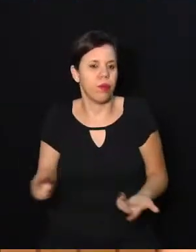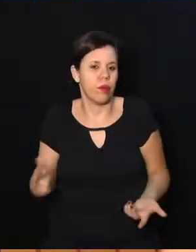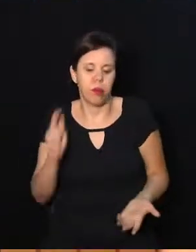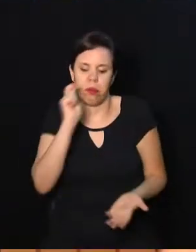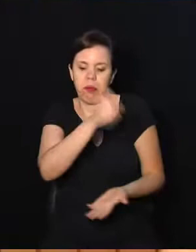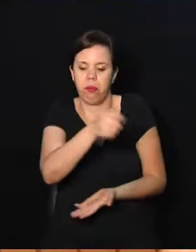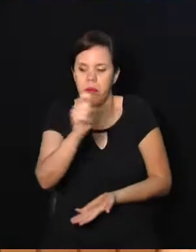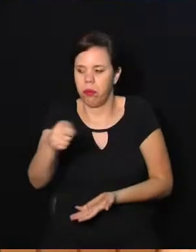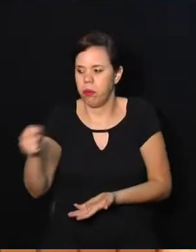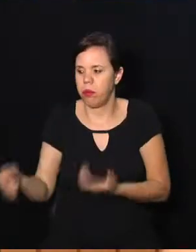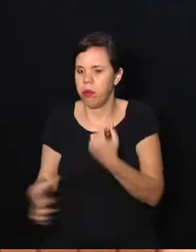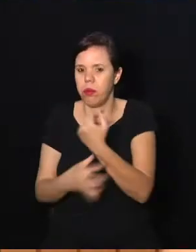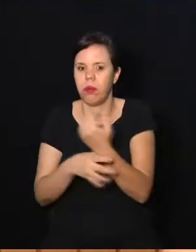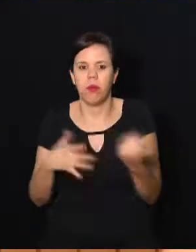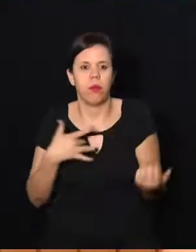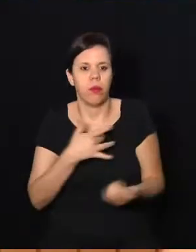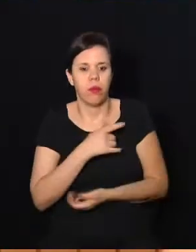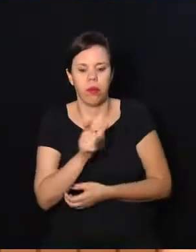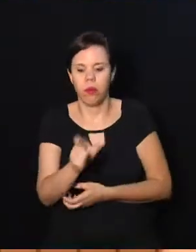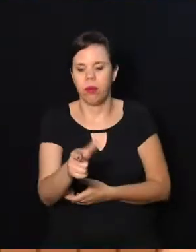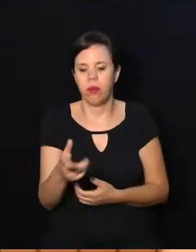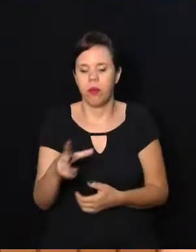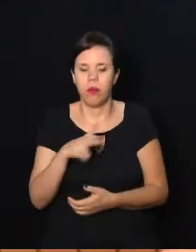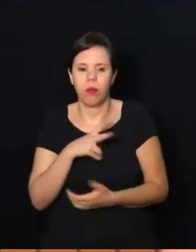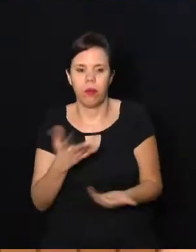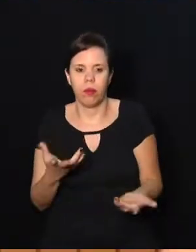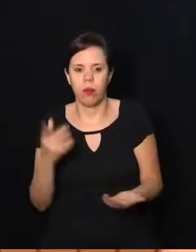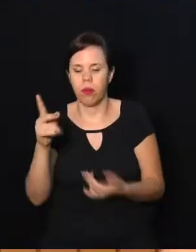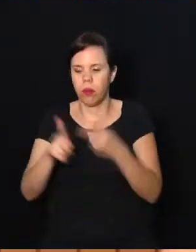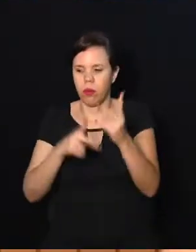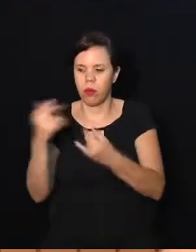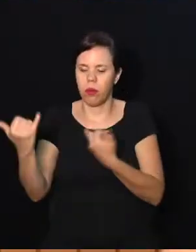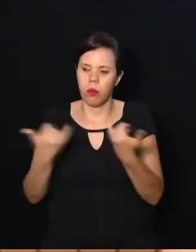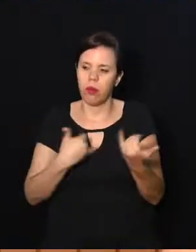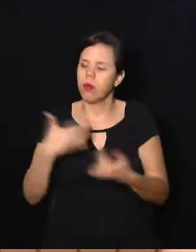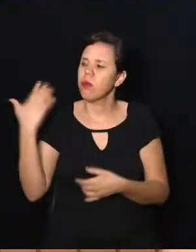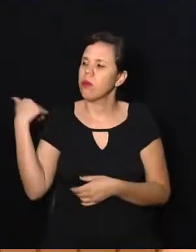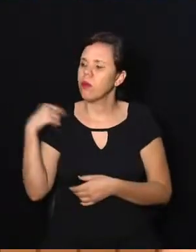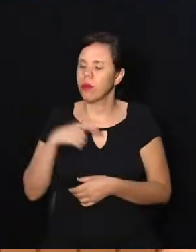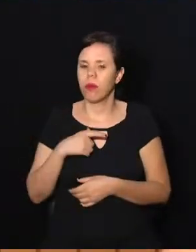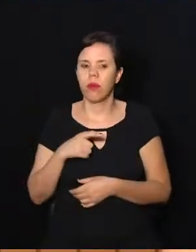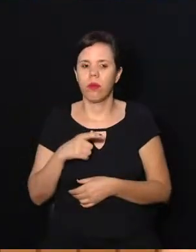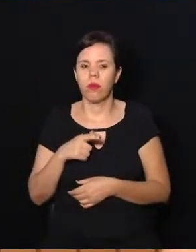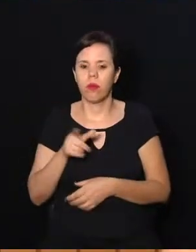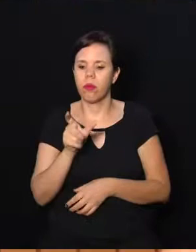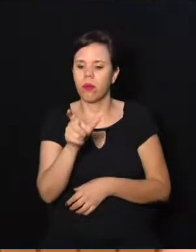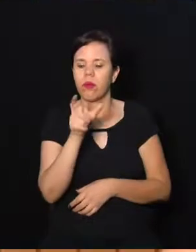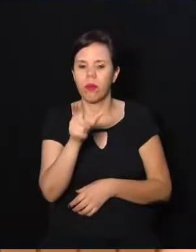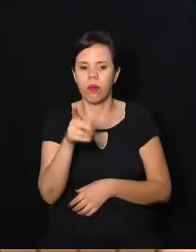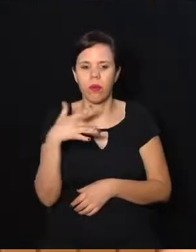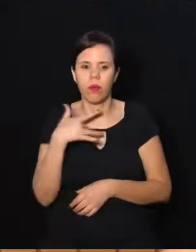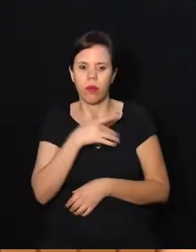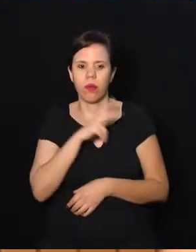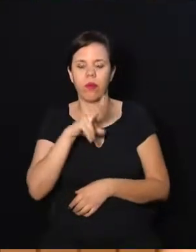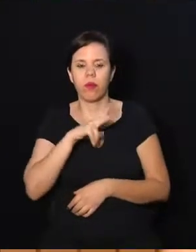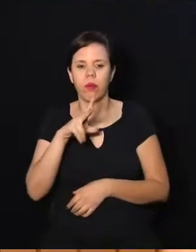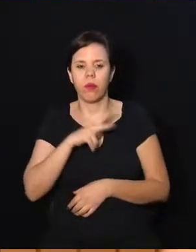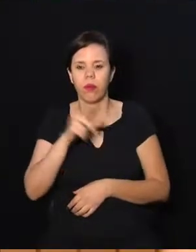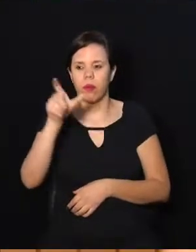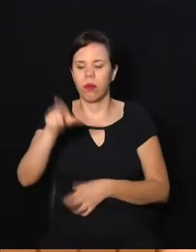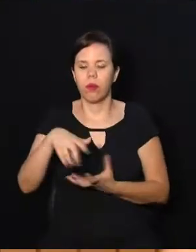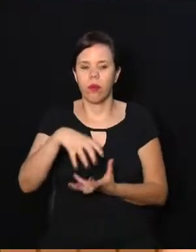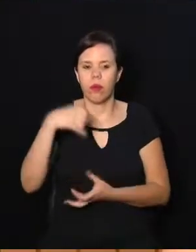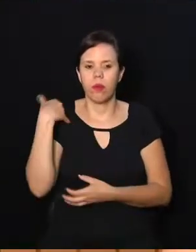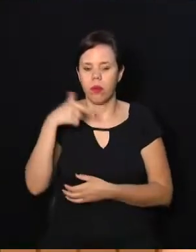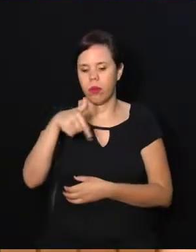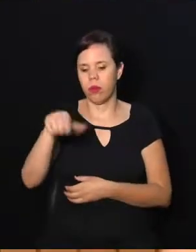de pagar. Não dá para pagar. Me dizia alguém recentemente que um plano de saúde para uma pessoa com mais